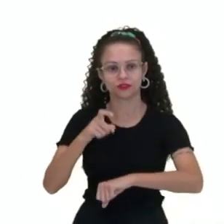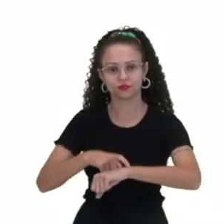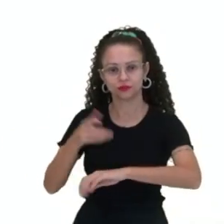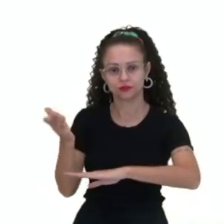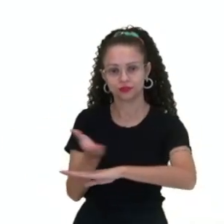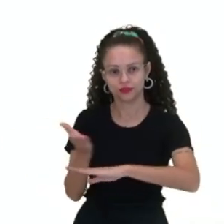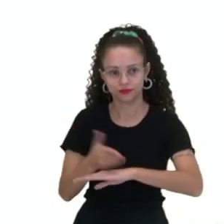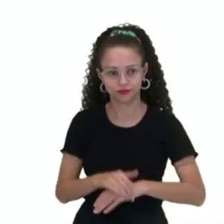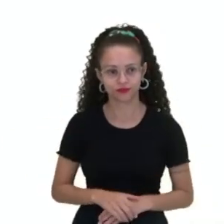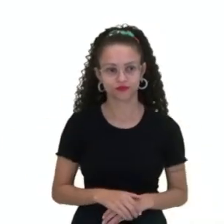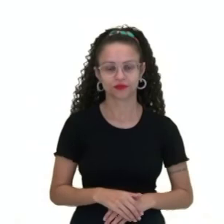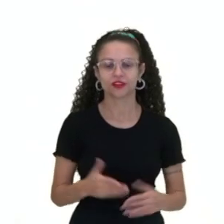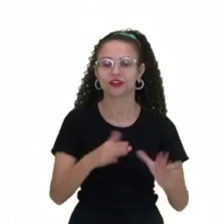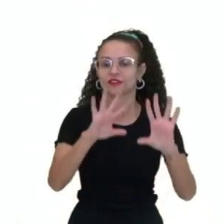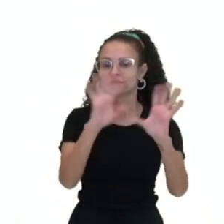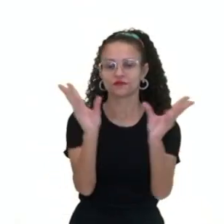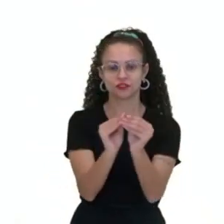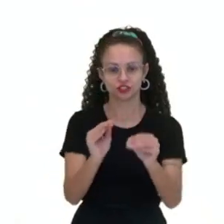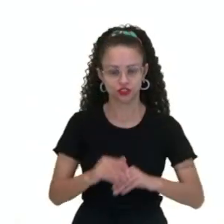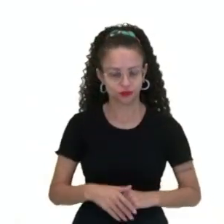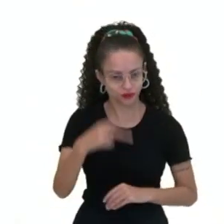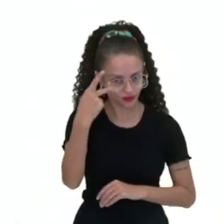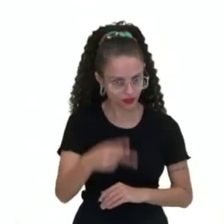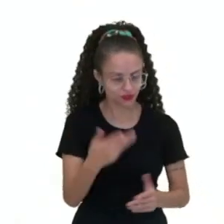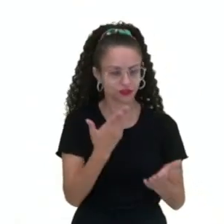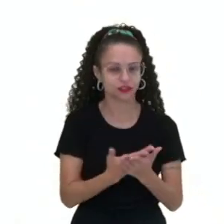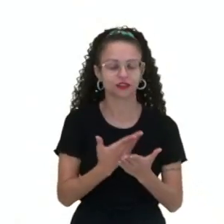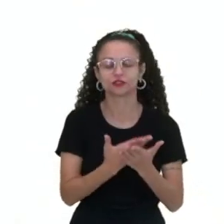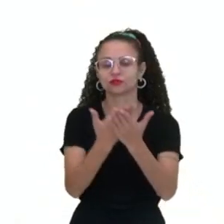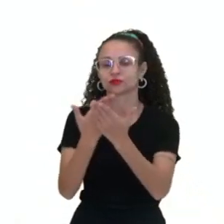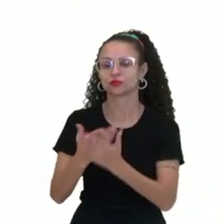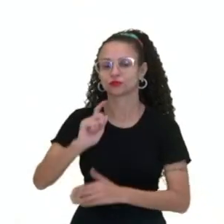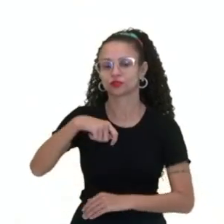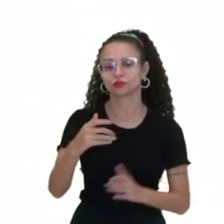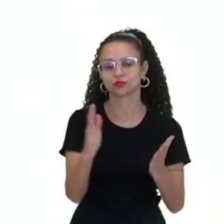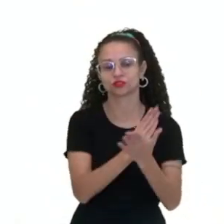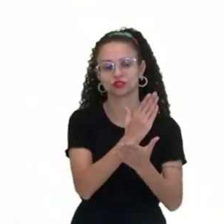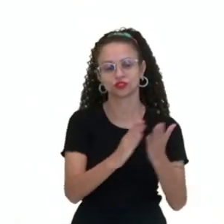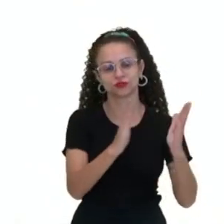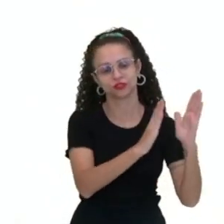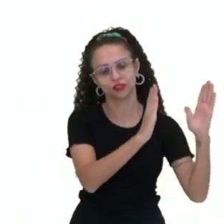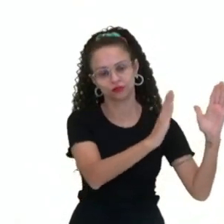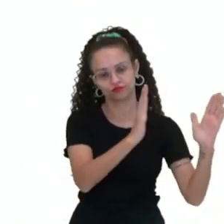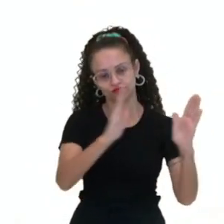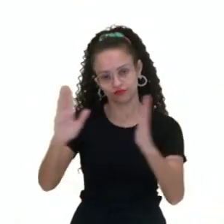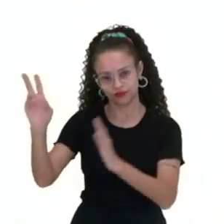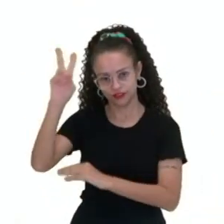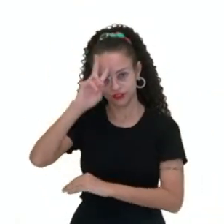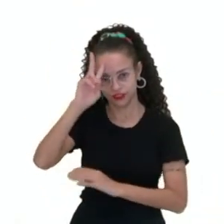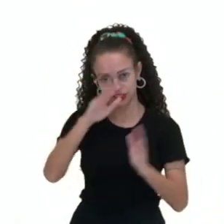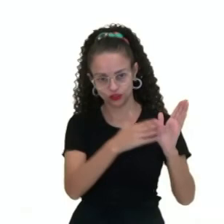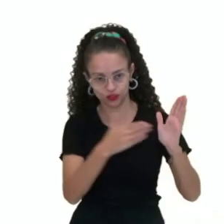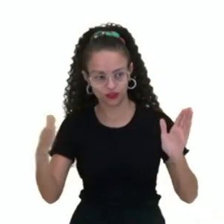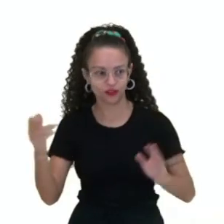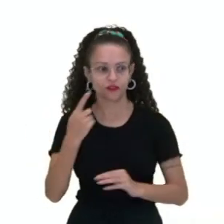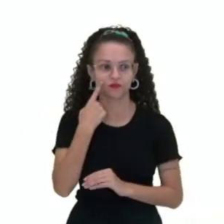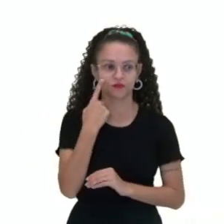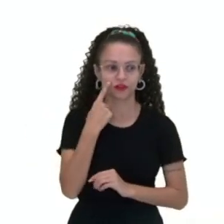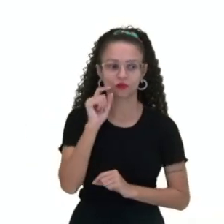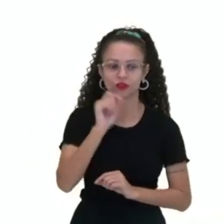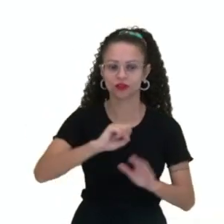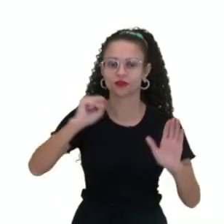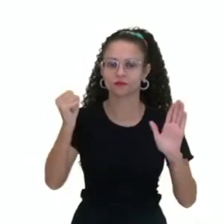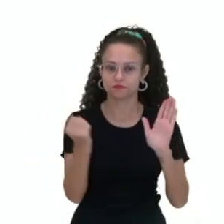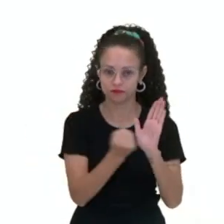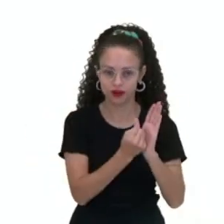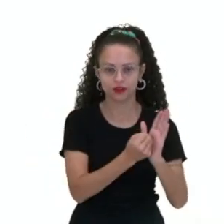Contemporânea. Galerinha do sexto ano, fechamos, hein? Nesta aula estudamos sobre a divisão ou periodização da história. Vimos que